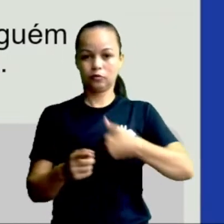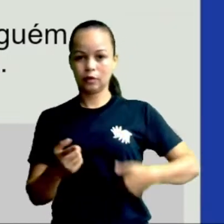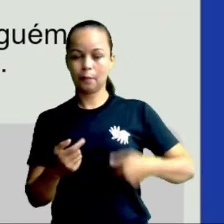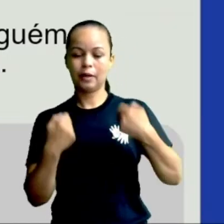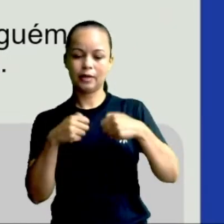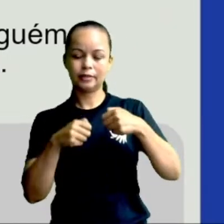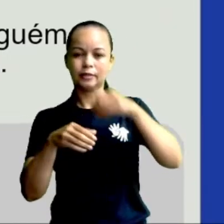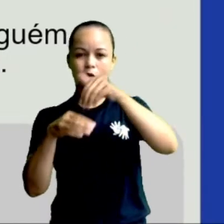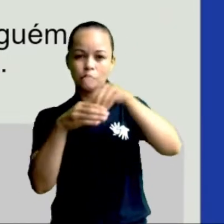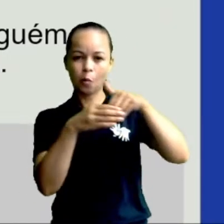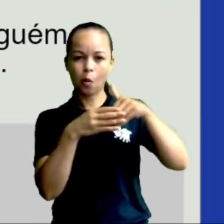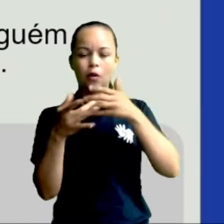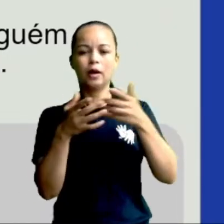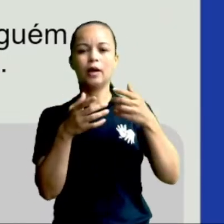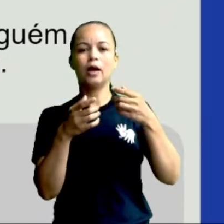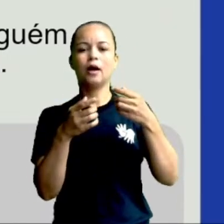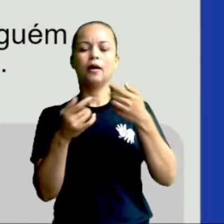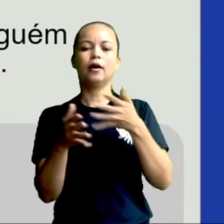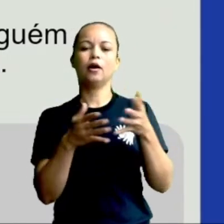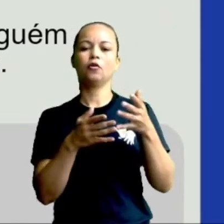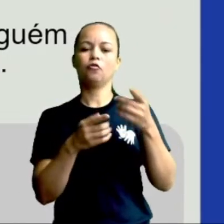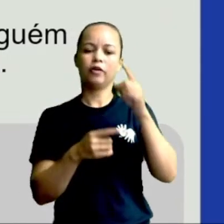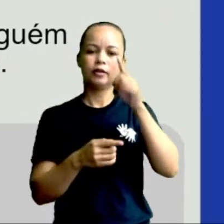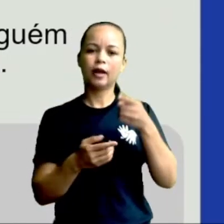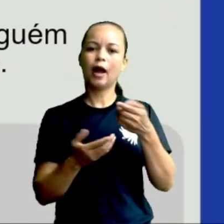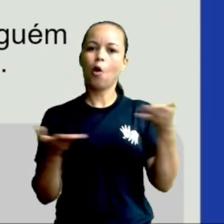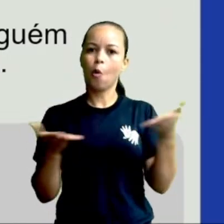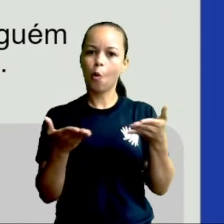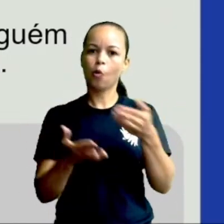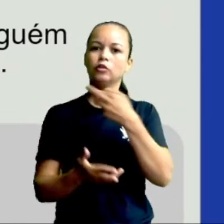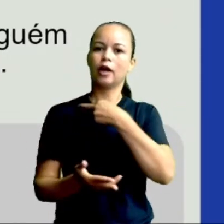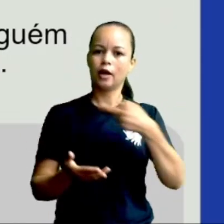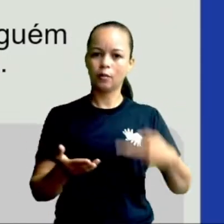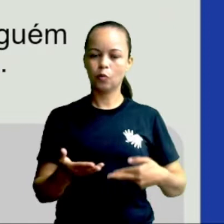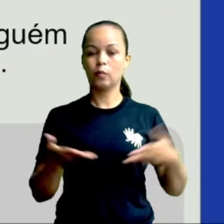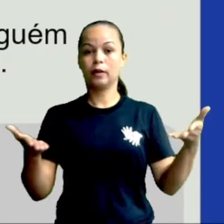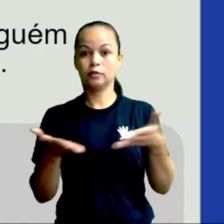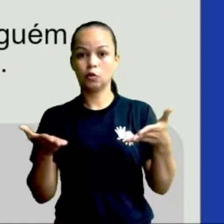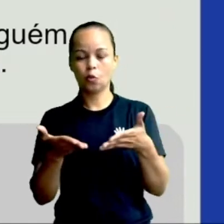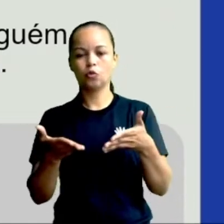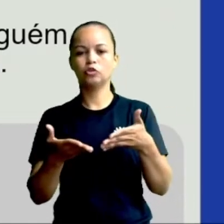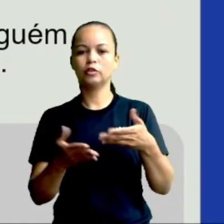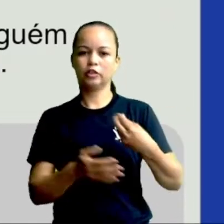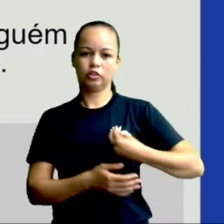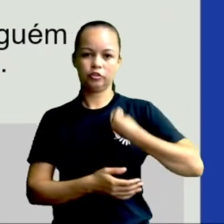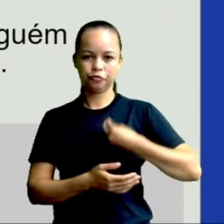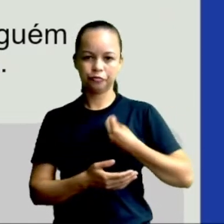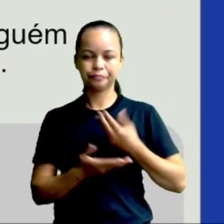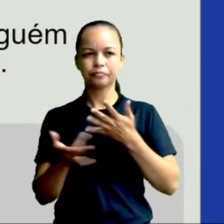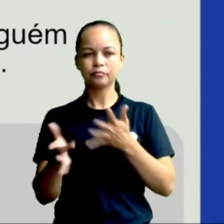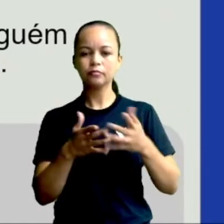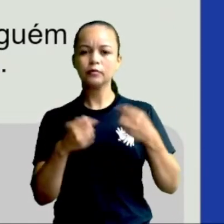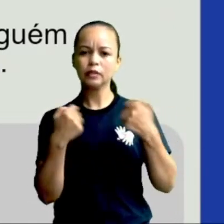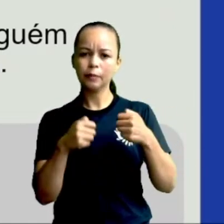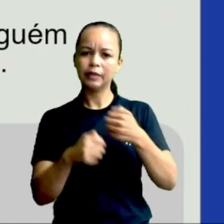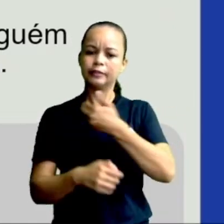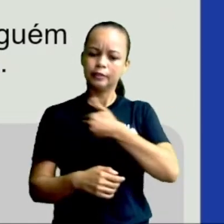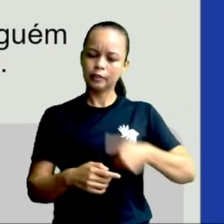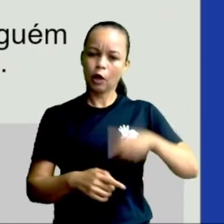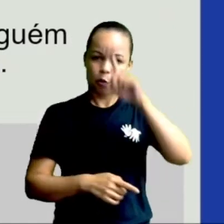que governar, principalmente na democracia atual, na república atual que a gente vivencia hoje, tem que governar